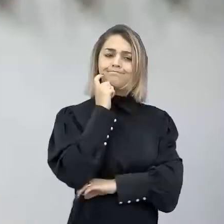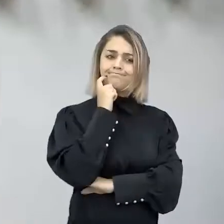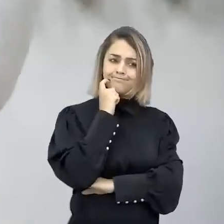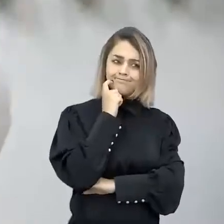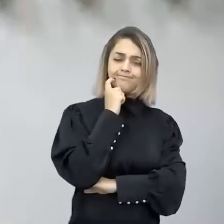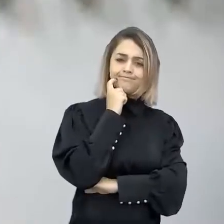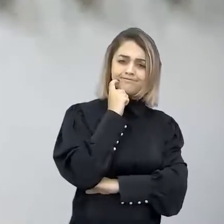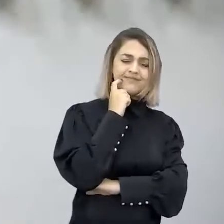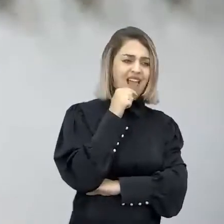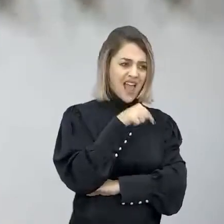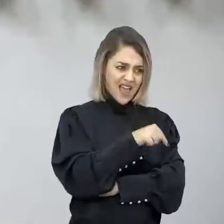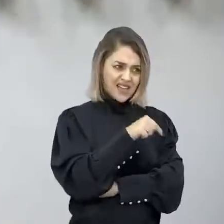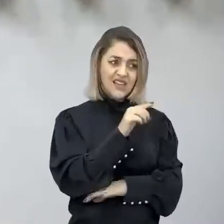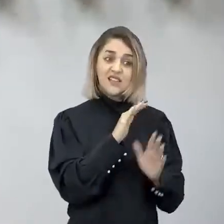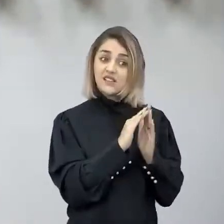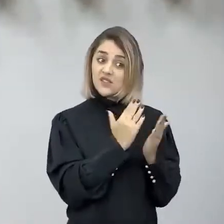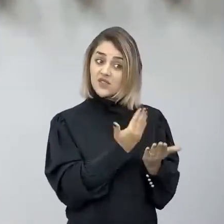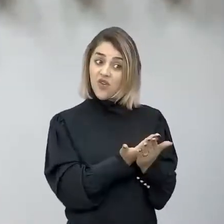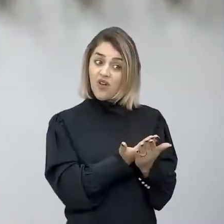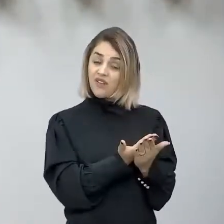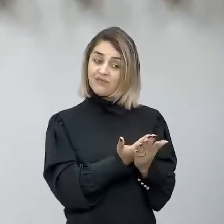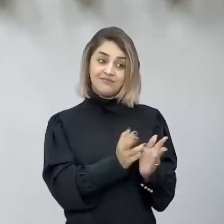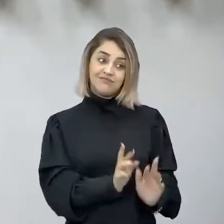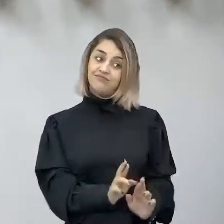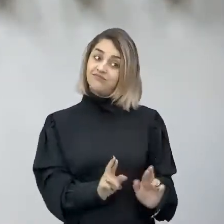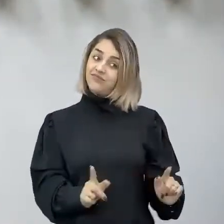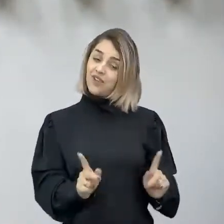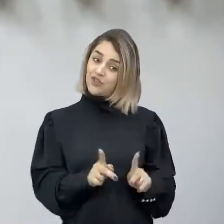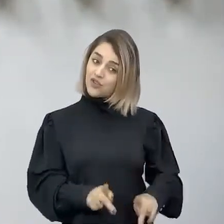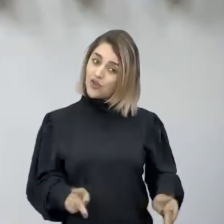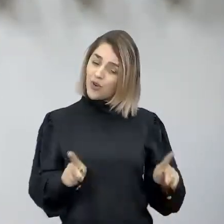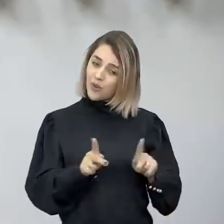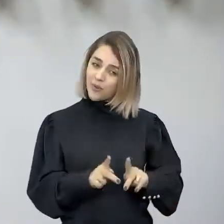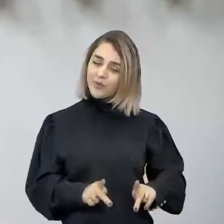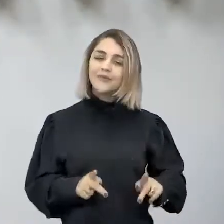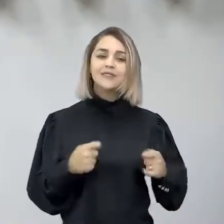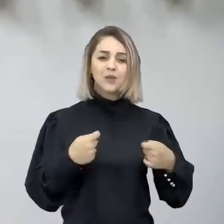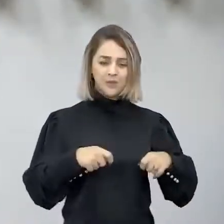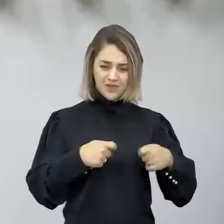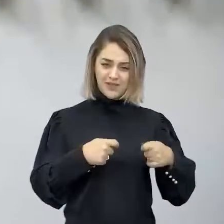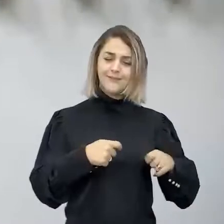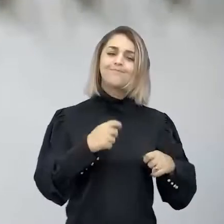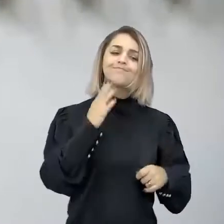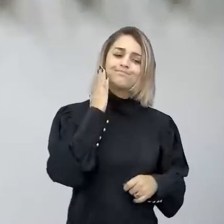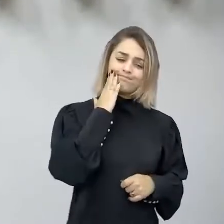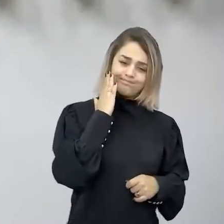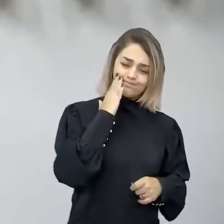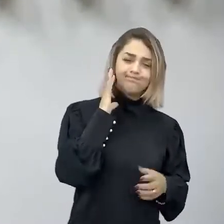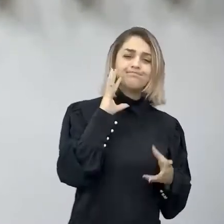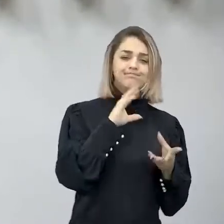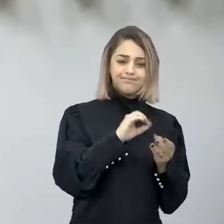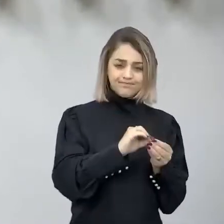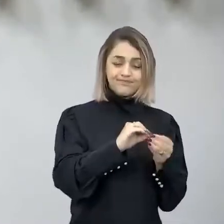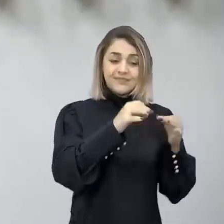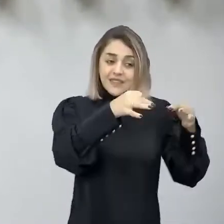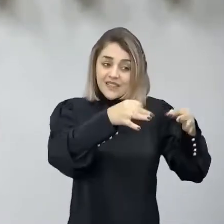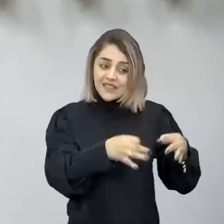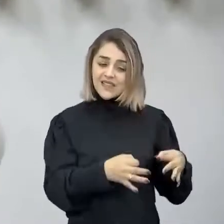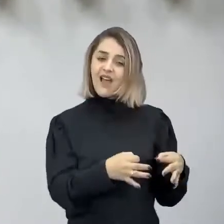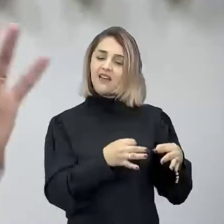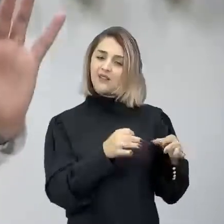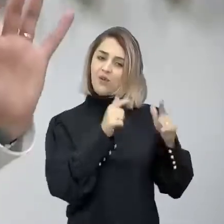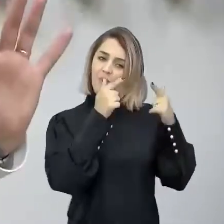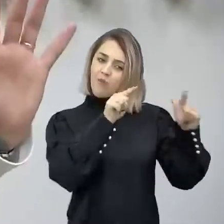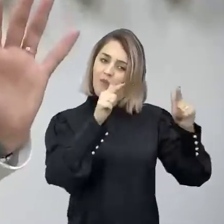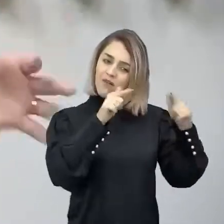está numa escola e não num shopping center. Exato. Então, a gente tem que diferenciar e tem que ter esse manifesto, essa voz apropriada. Por exemplo, eu vou